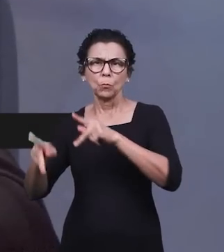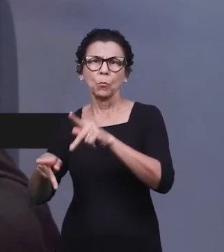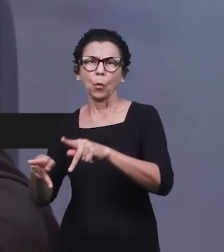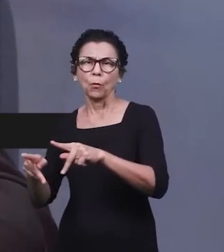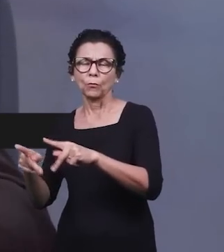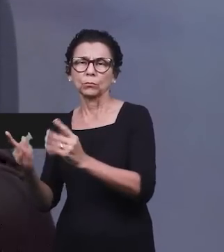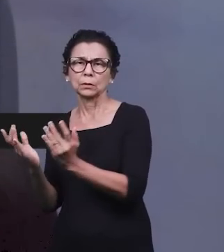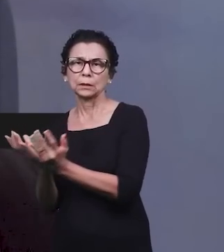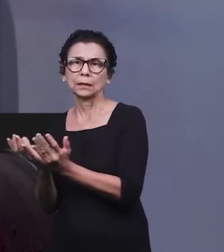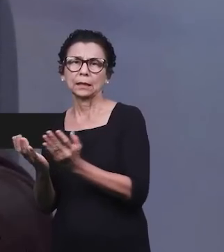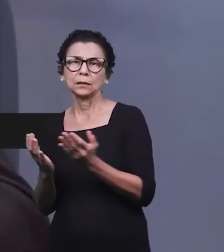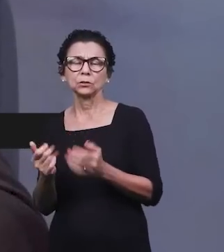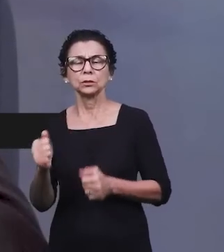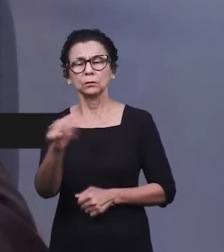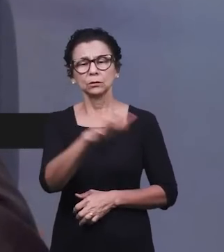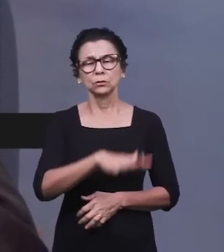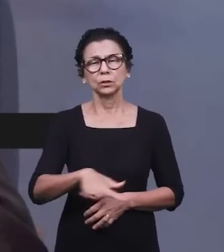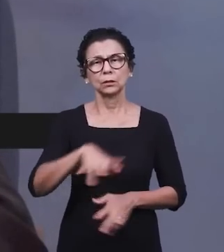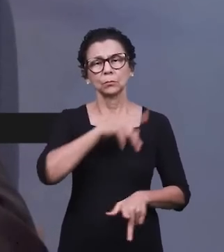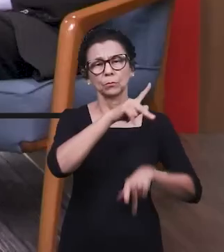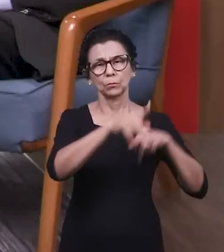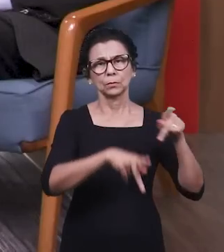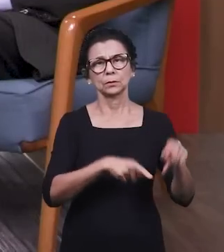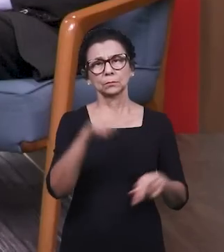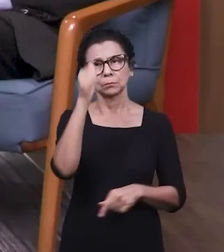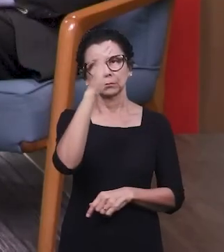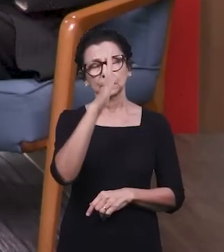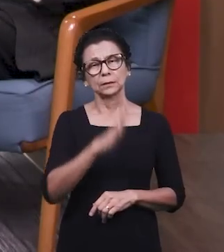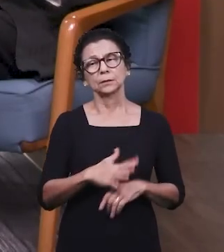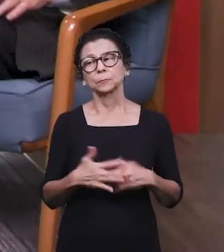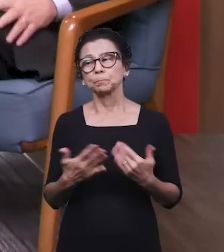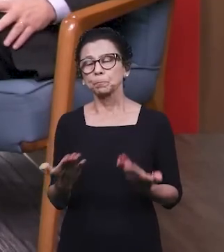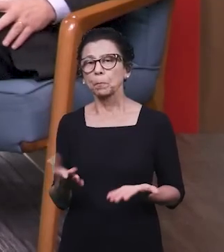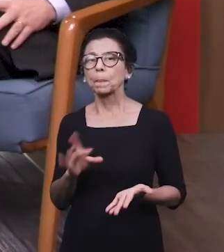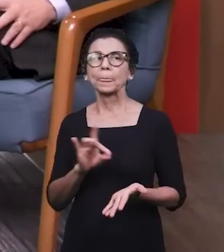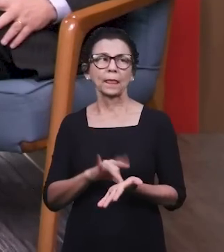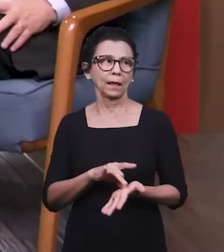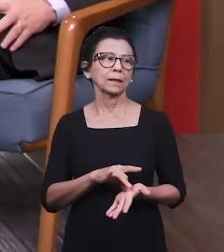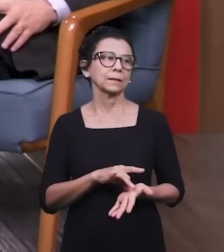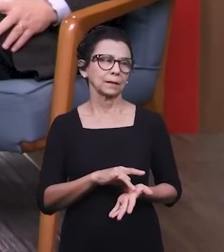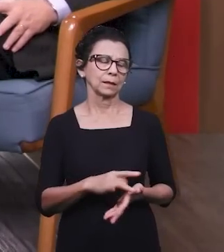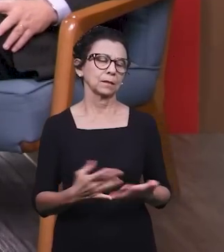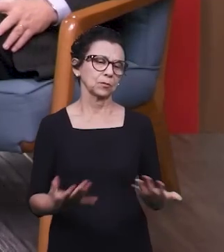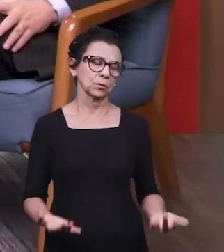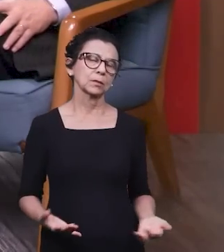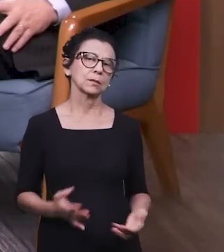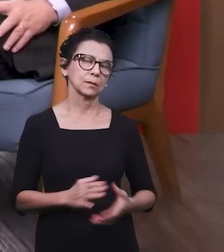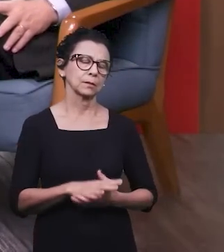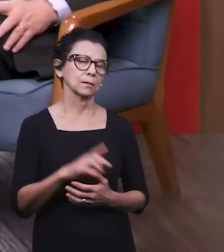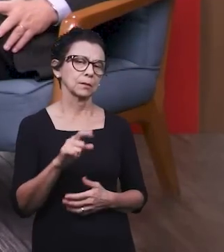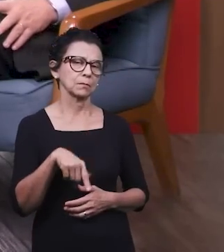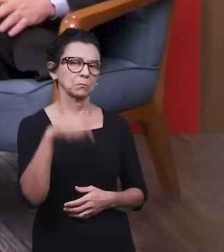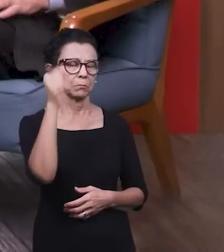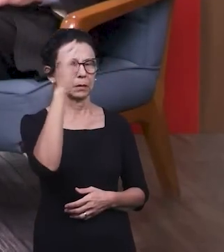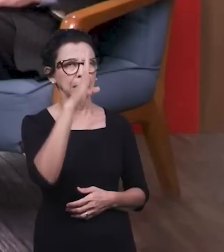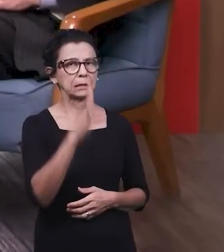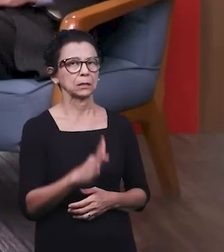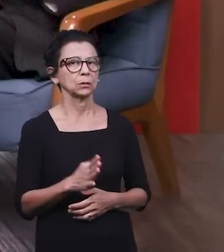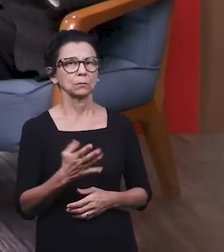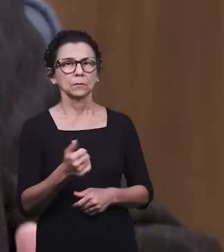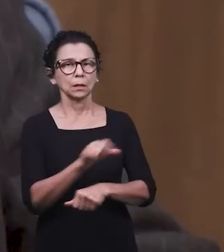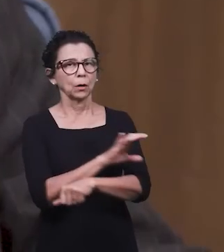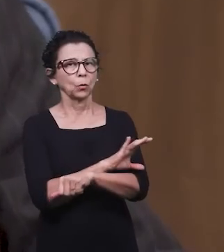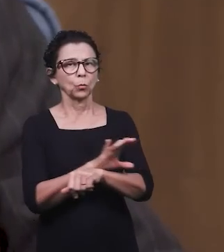de modo geral para toda a população do nosso país. Isso é uma realidade, né? Nosso país não tem